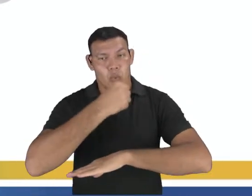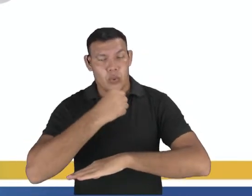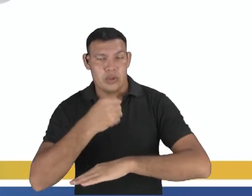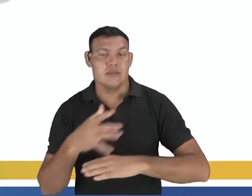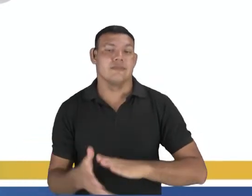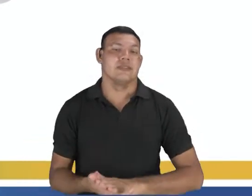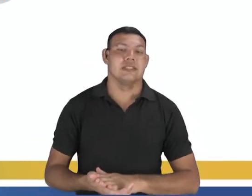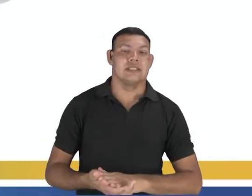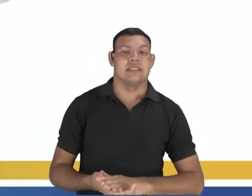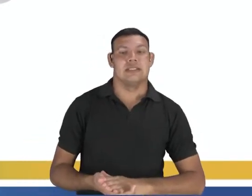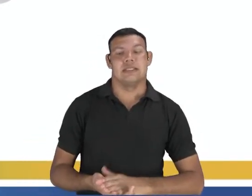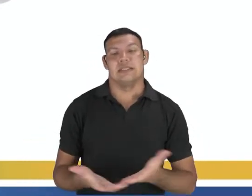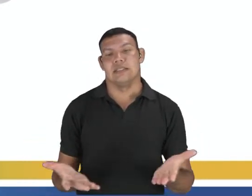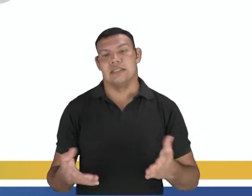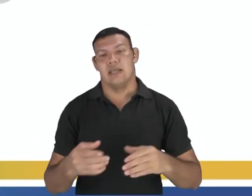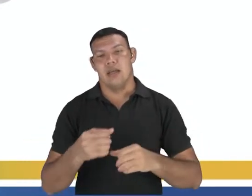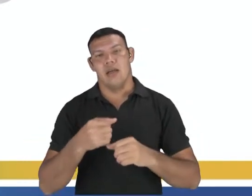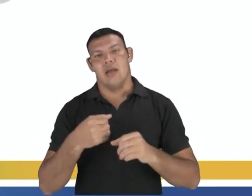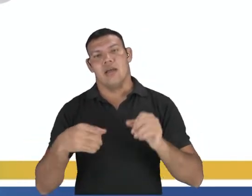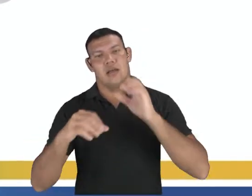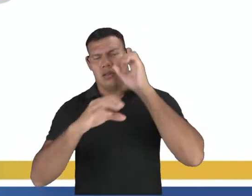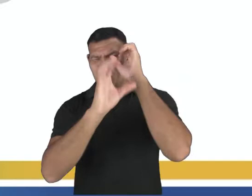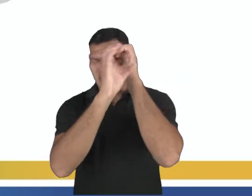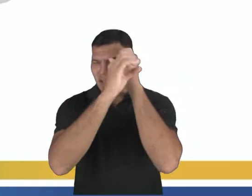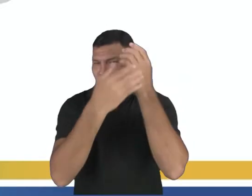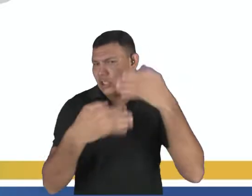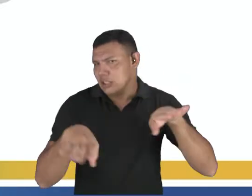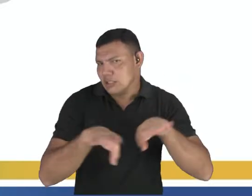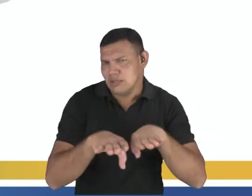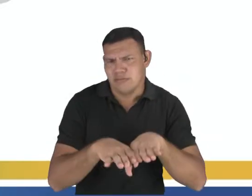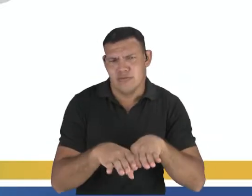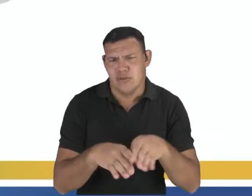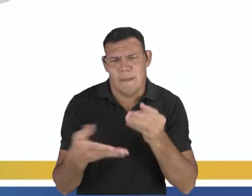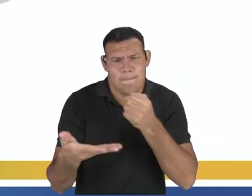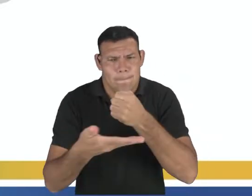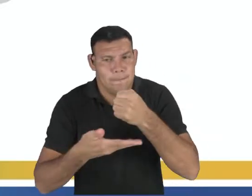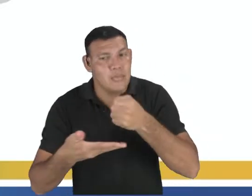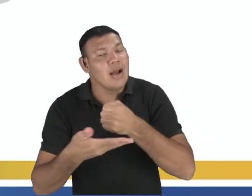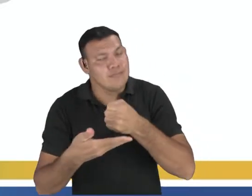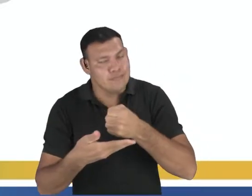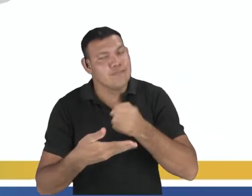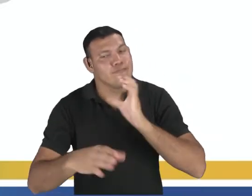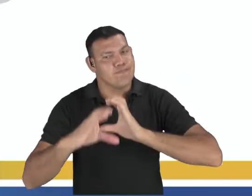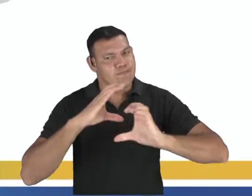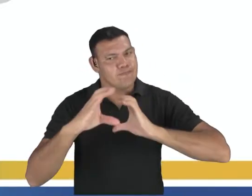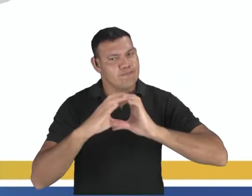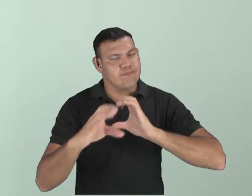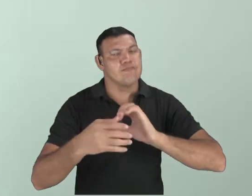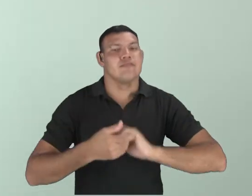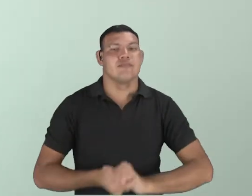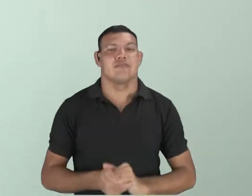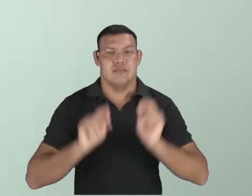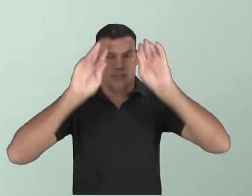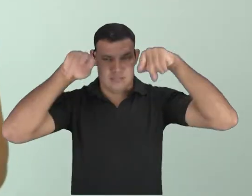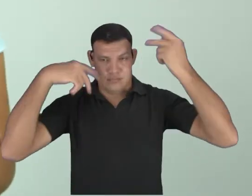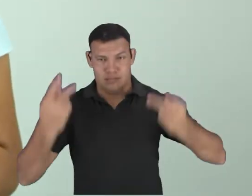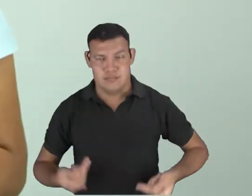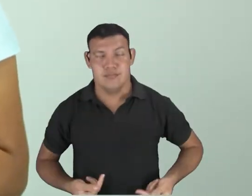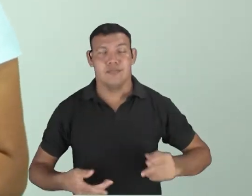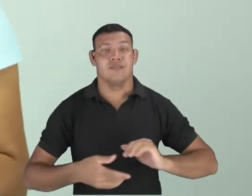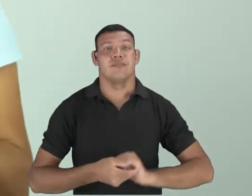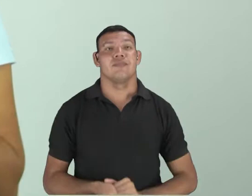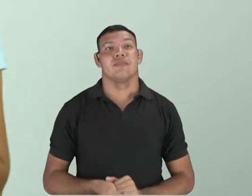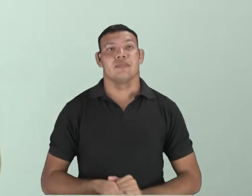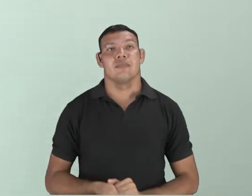na reportagem, nos filmes, em N situações. É a base da nossa comunicação, convenhamos, correto? Vamos